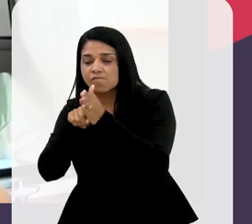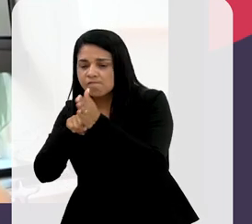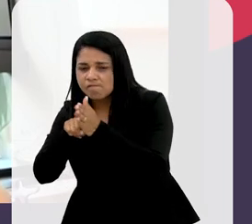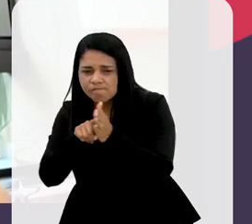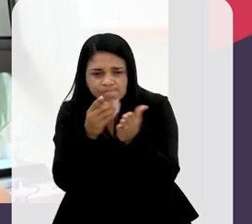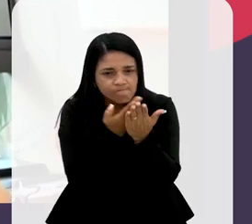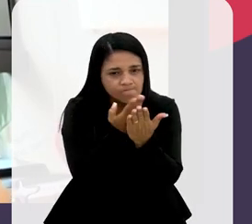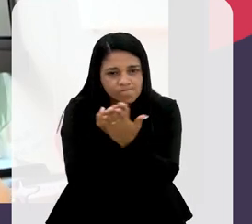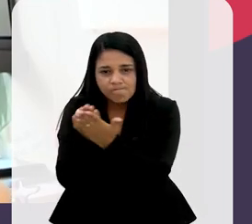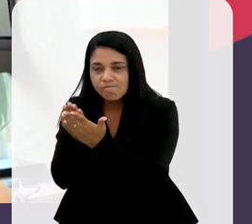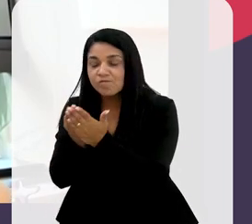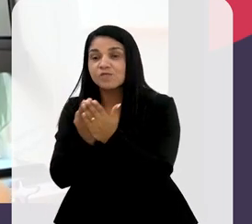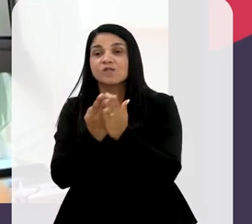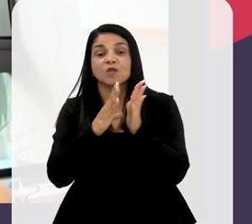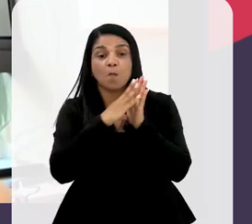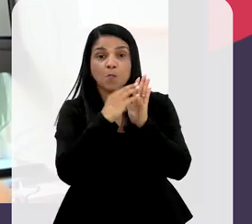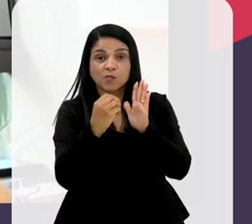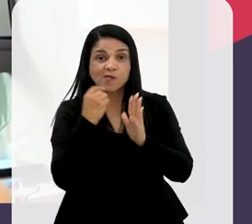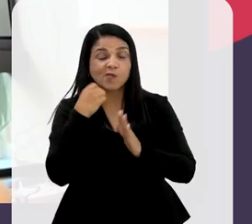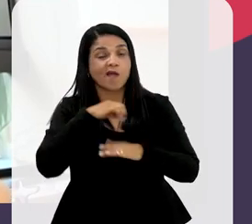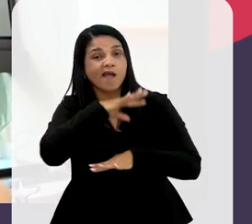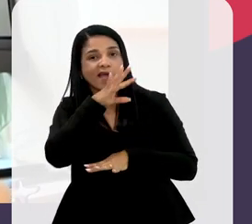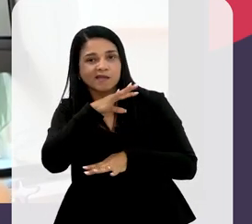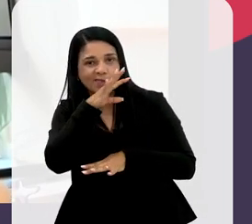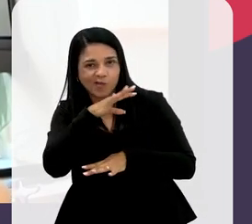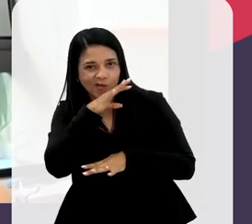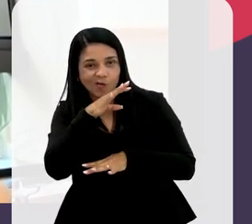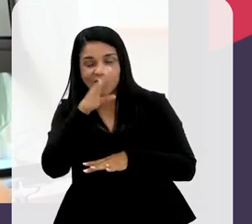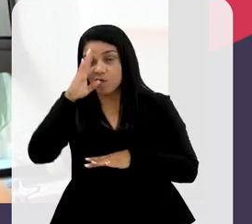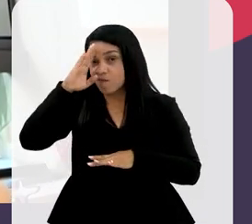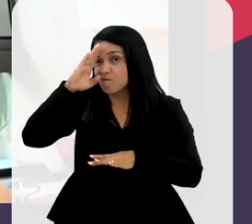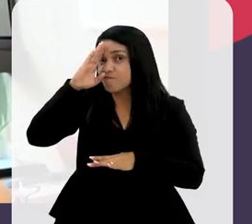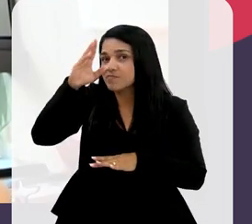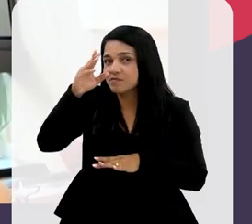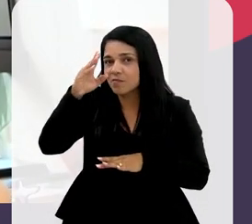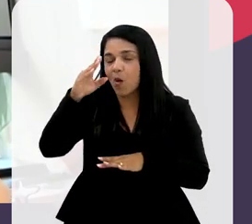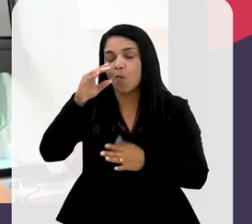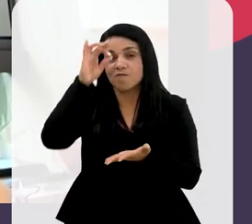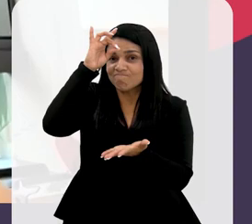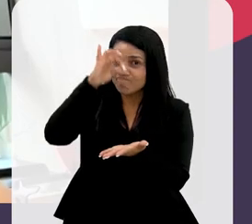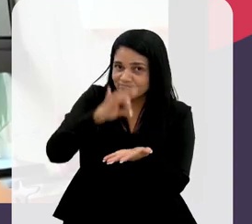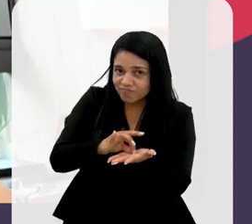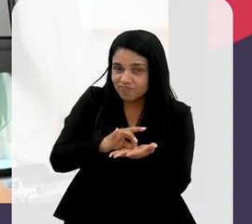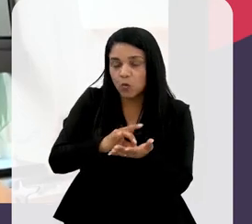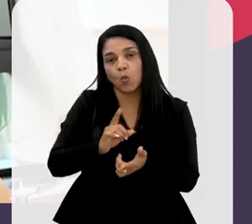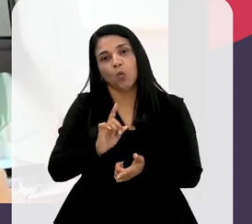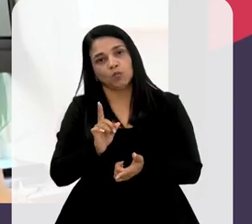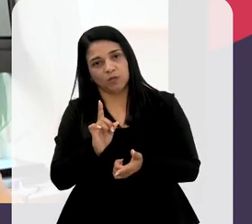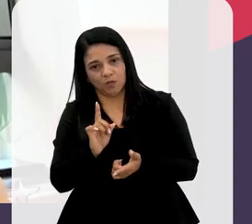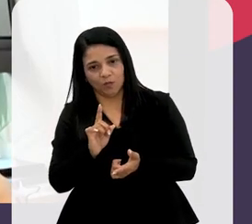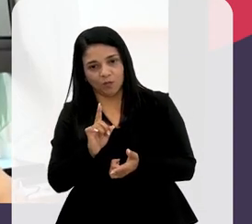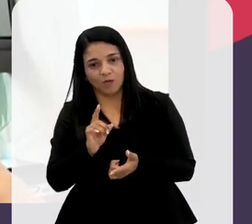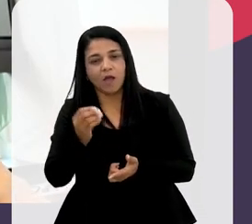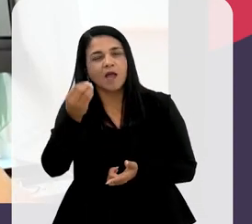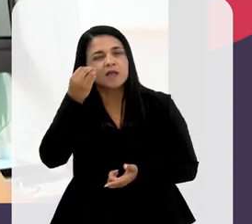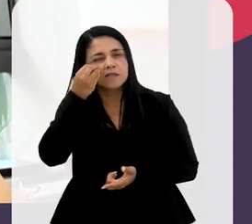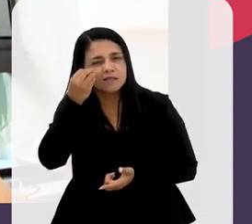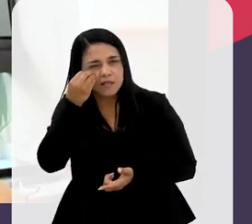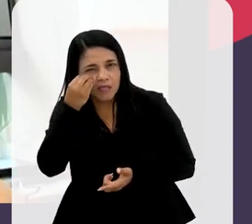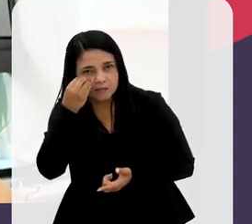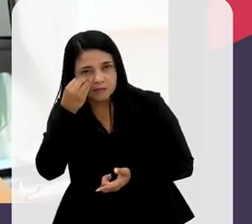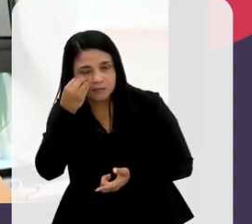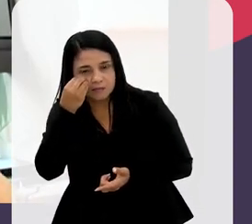são invocadas, os estudos em modelos animais são fundamentais. Para confirmar ou